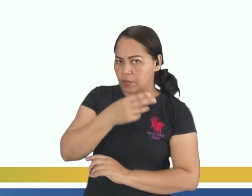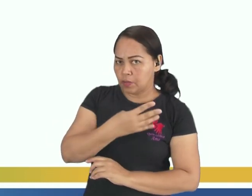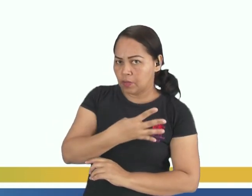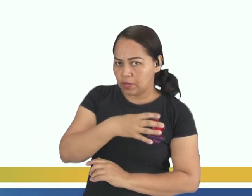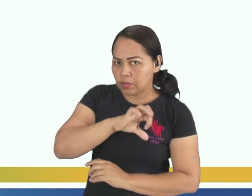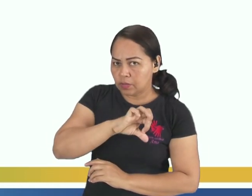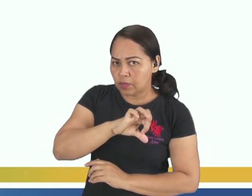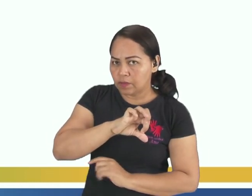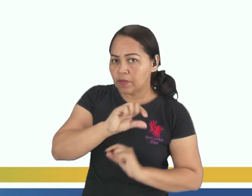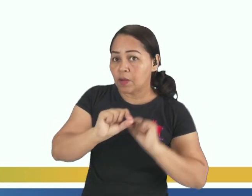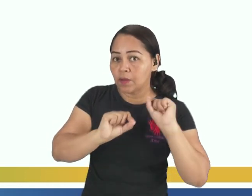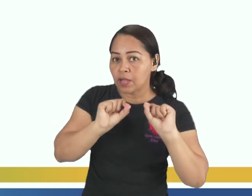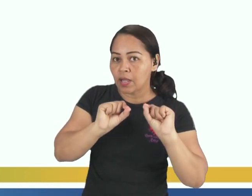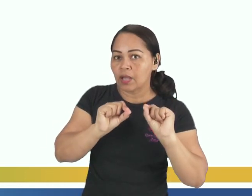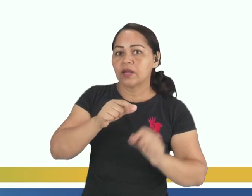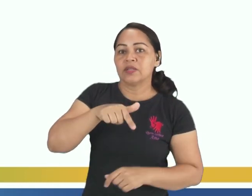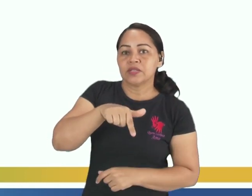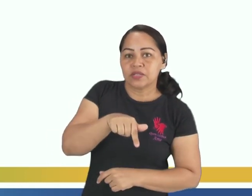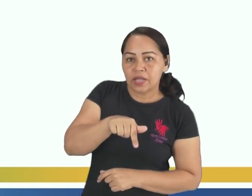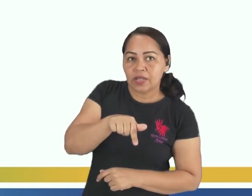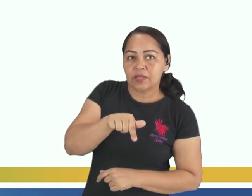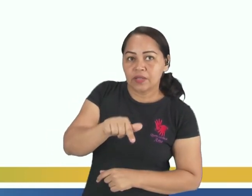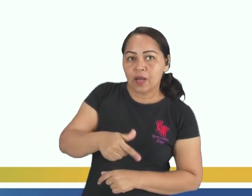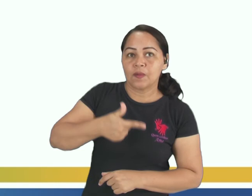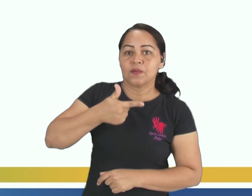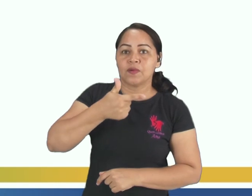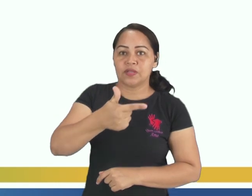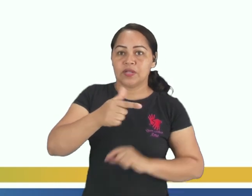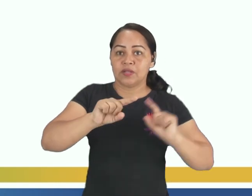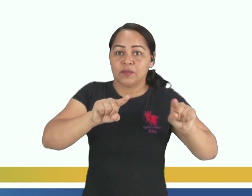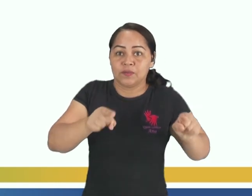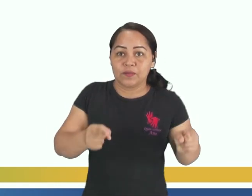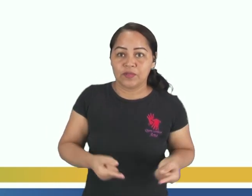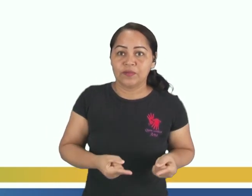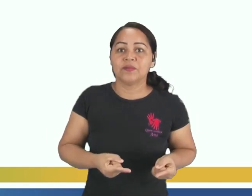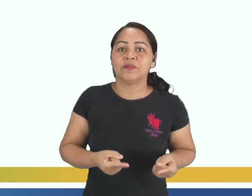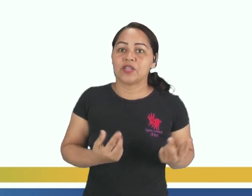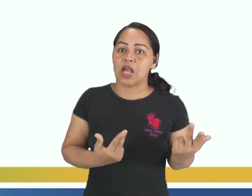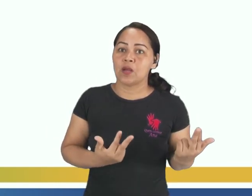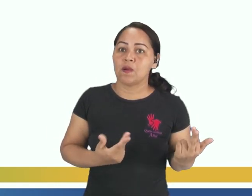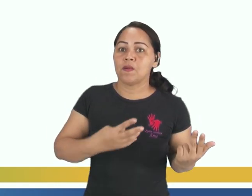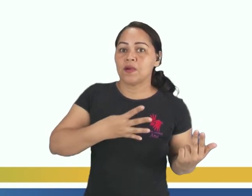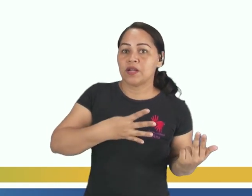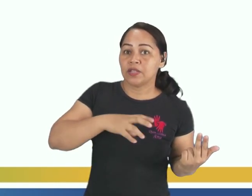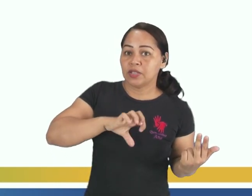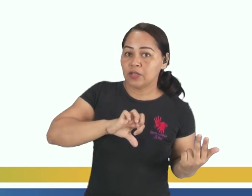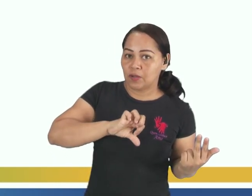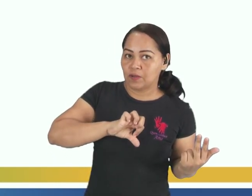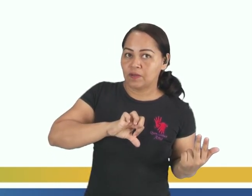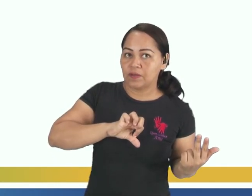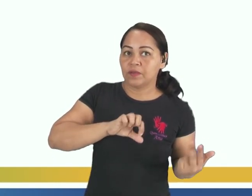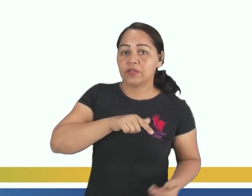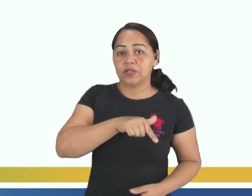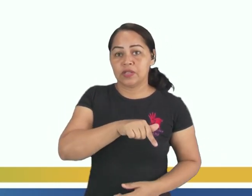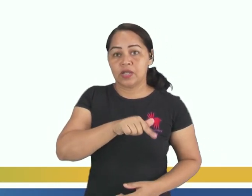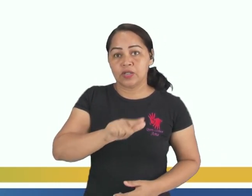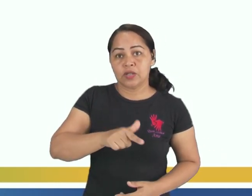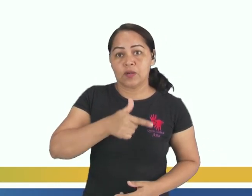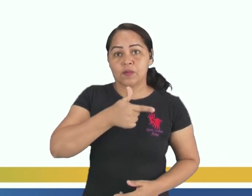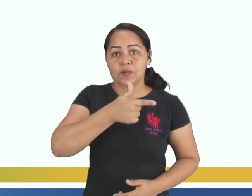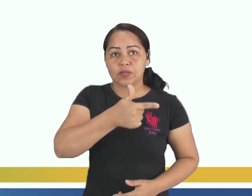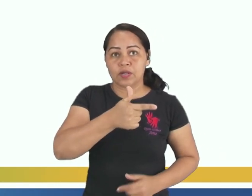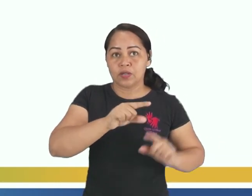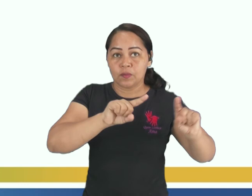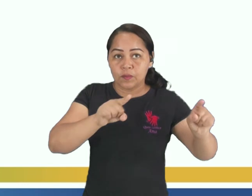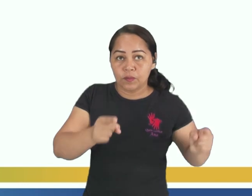quadrado, né? Então, no lugar do 49, vou pôr 7 ao quadrado, ok? E daí, ó, eu vou fazer o quê? Eu